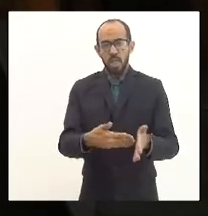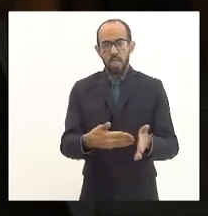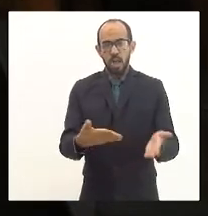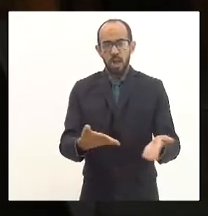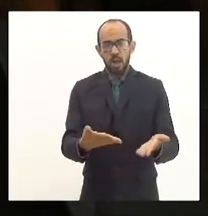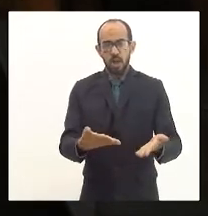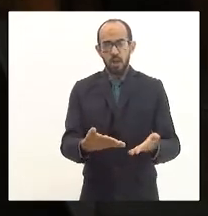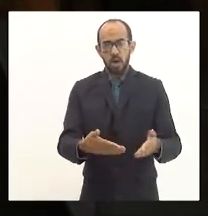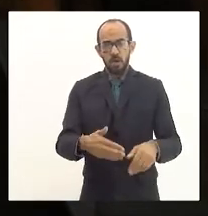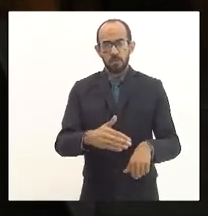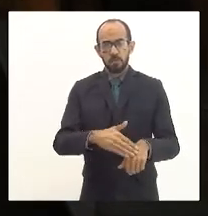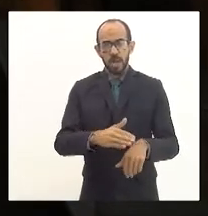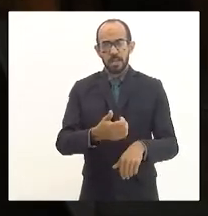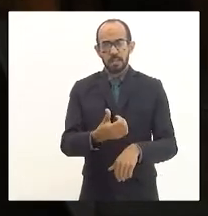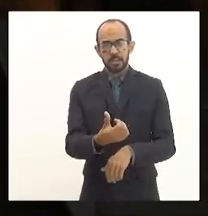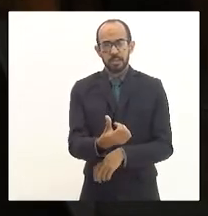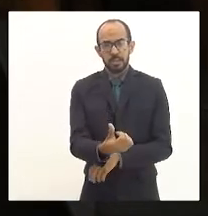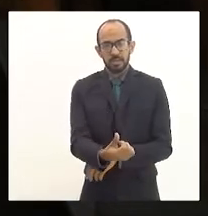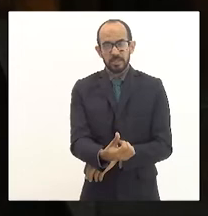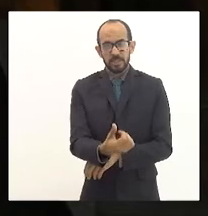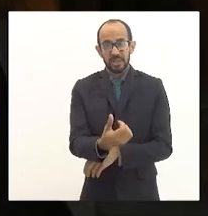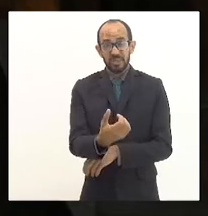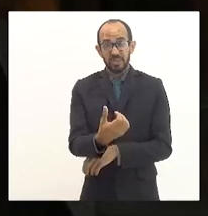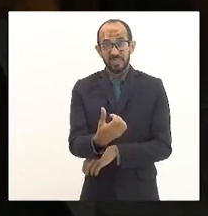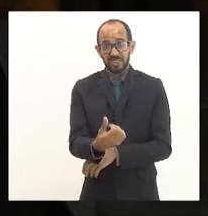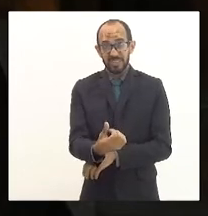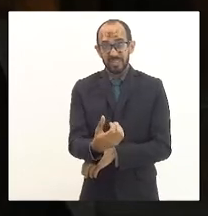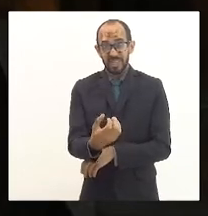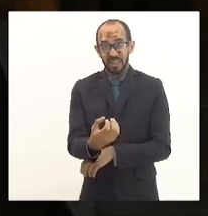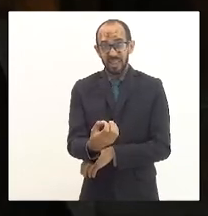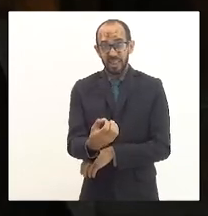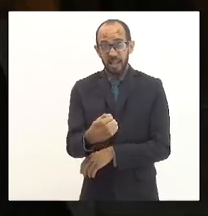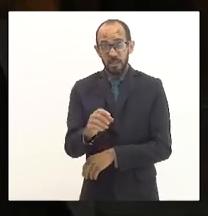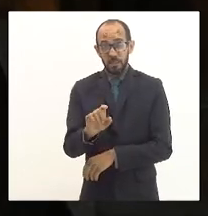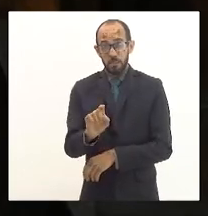o bar de 660 mil brasileiros